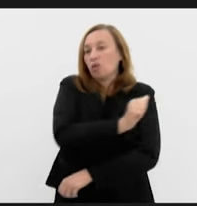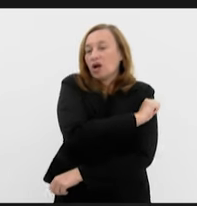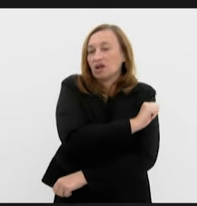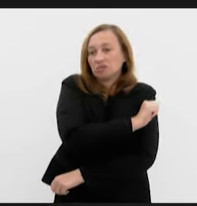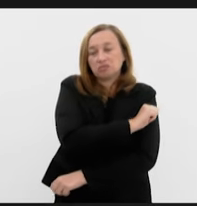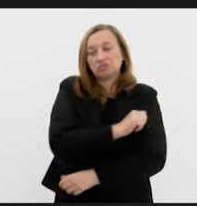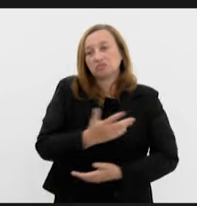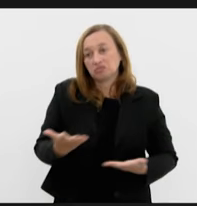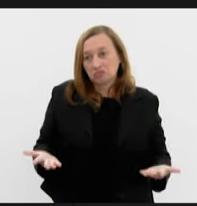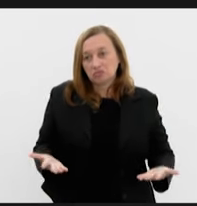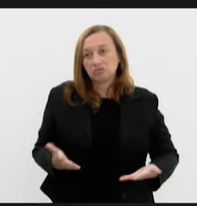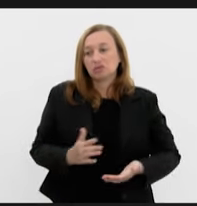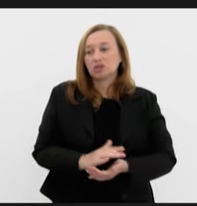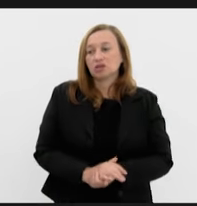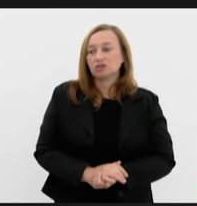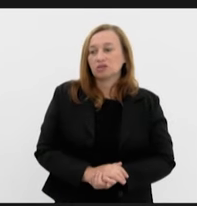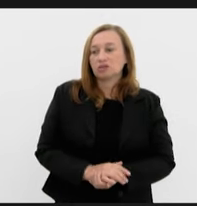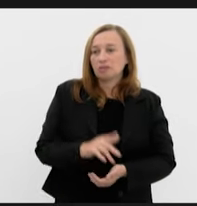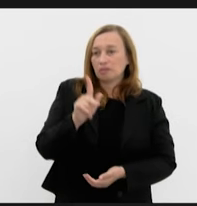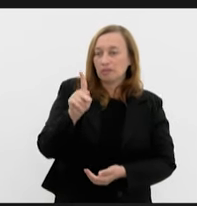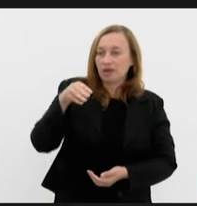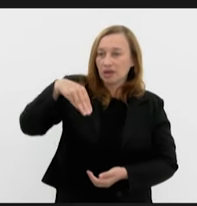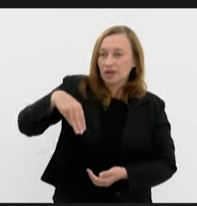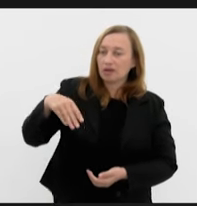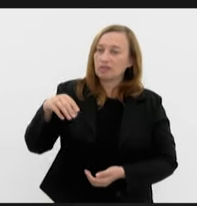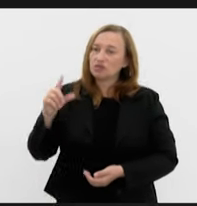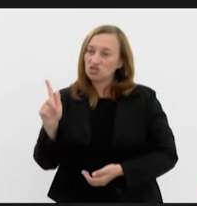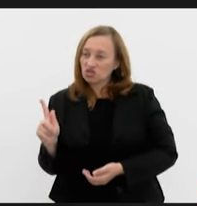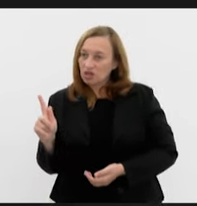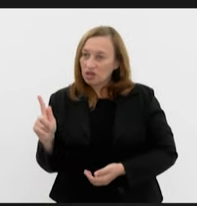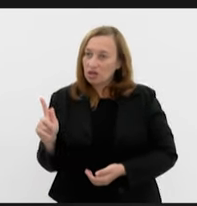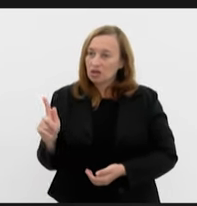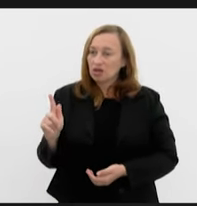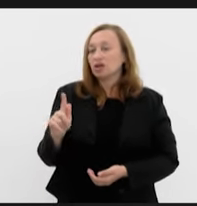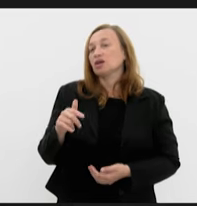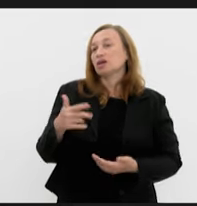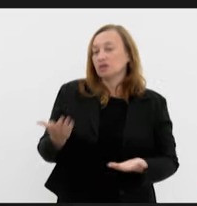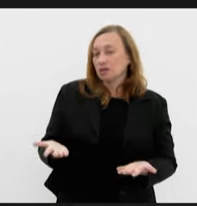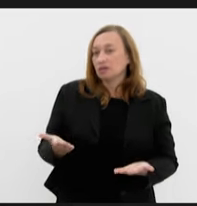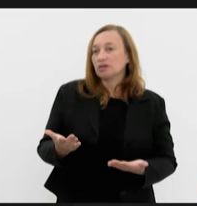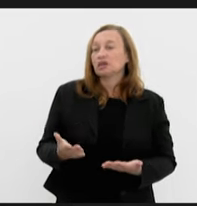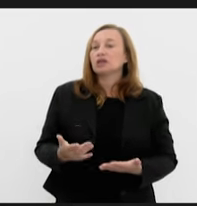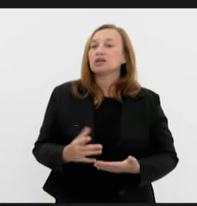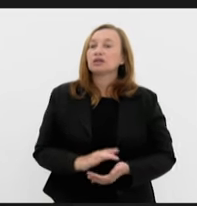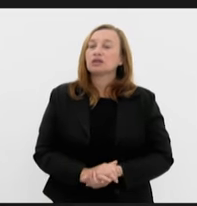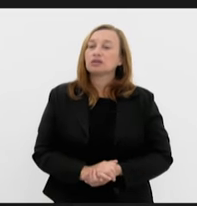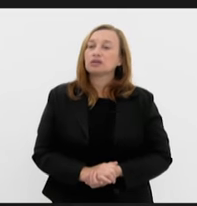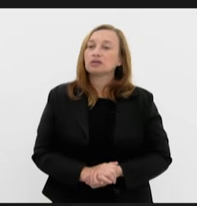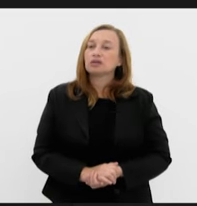aluno tamanho de cada um então existem perdas existe uma amorosidade